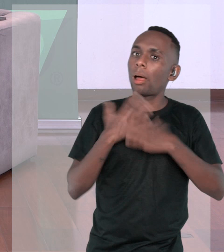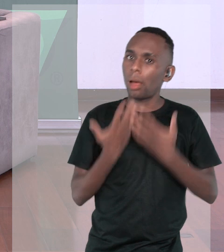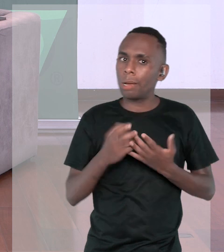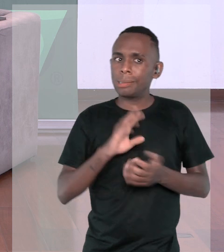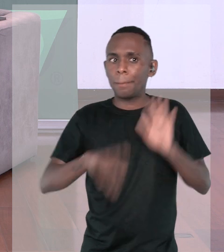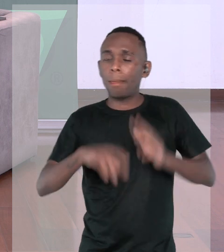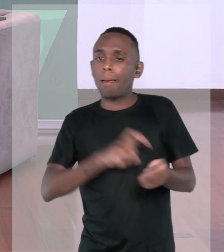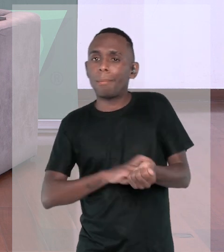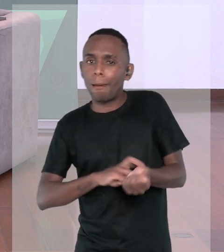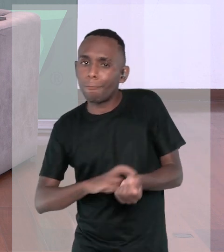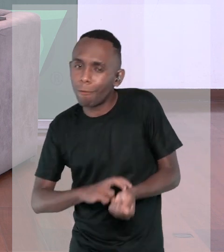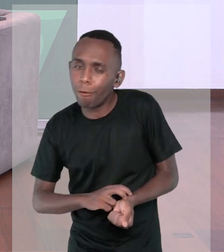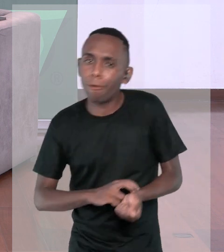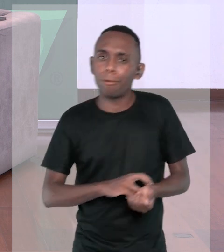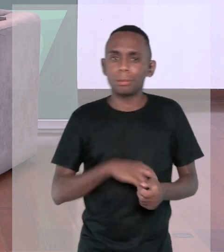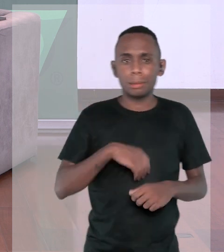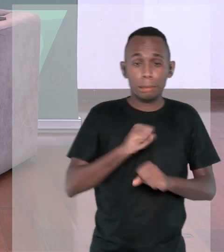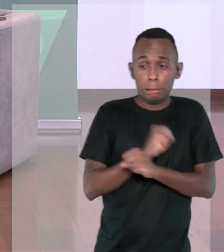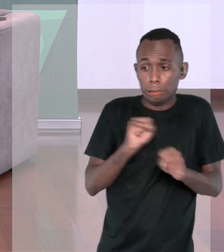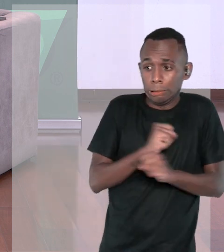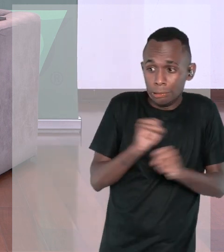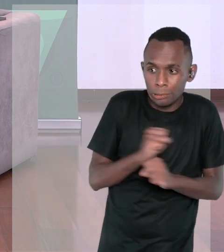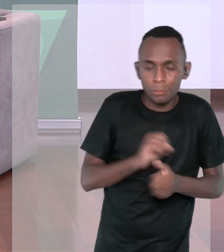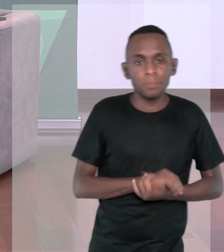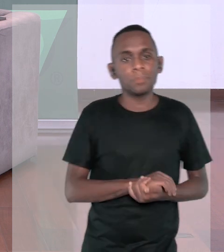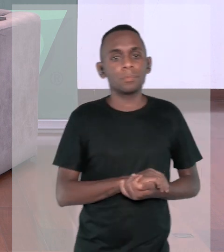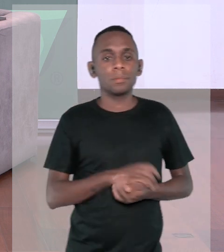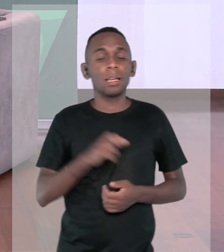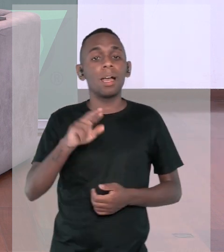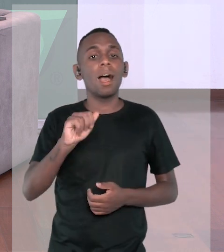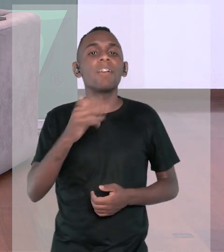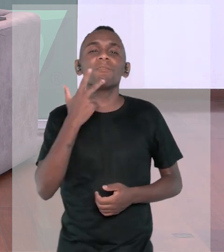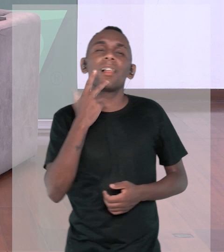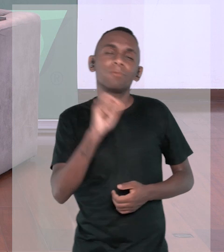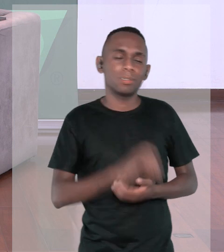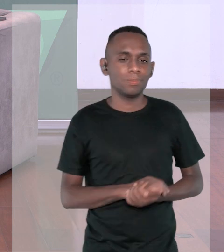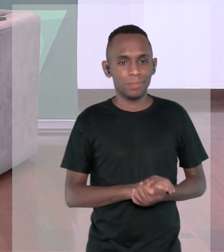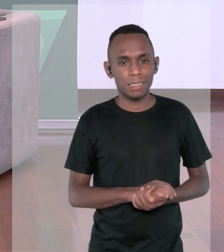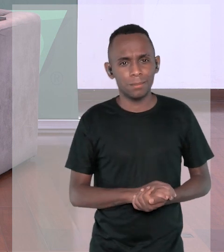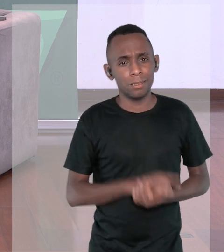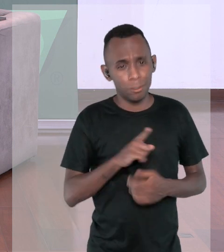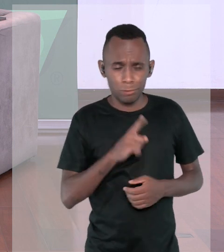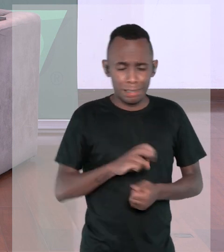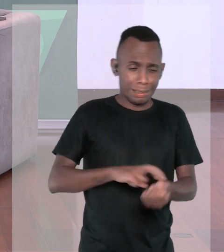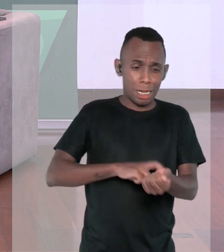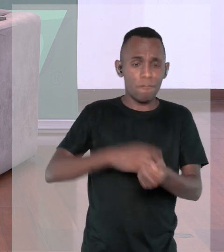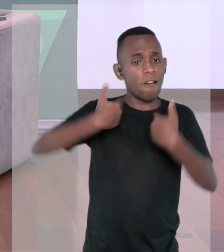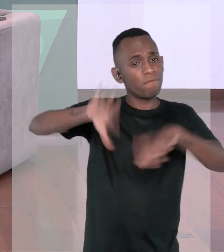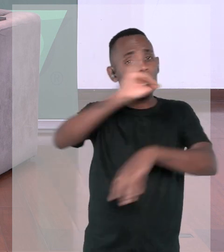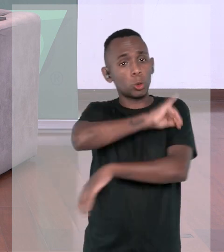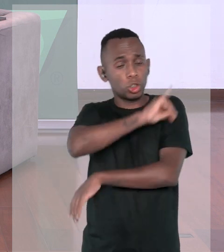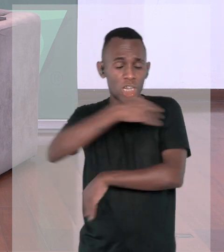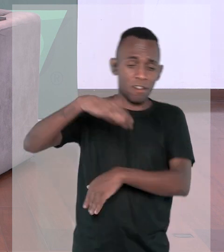fica bravo, de vez em quando fica estourado. Aí a Rai falava comigo assim, você está muito nervoso, vai para o Rio de